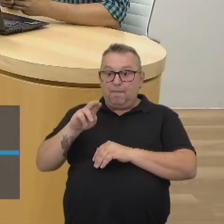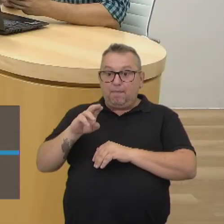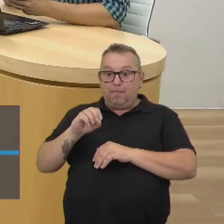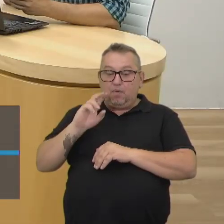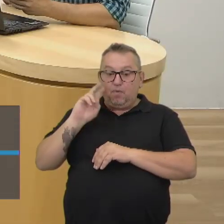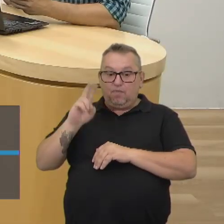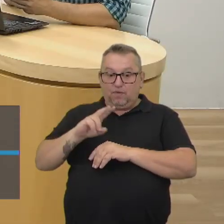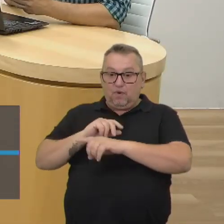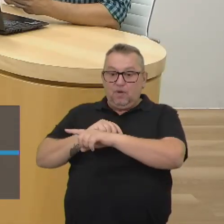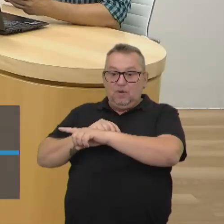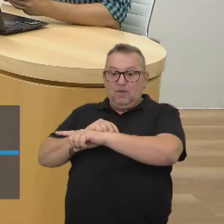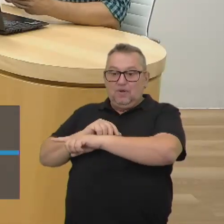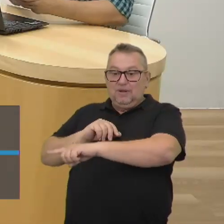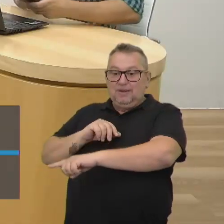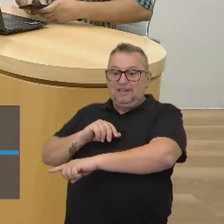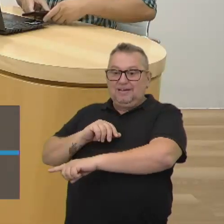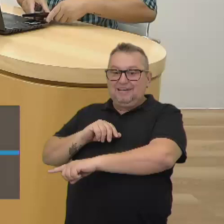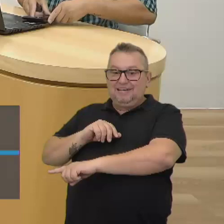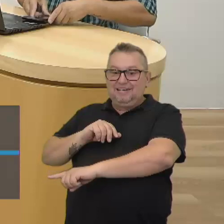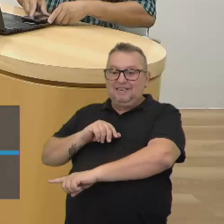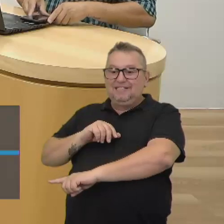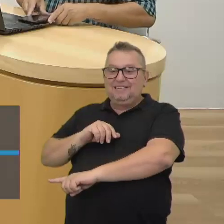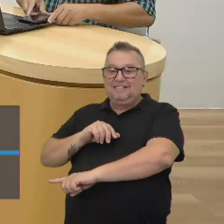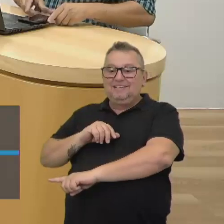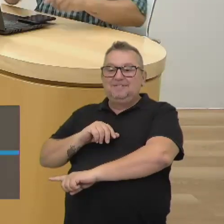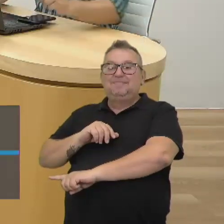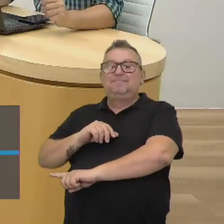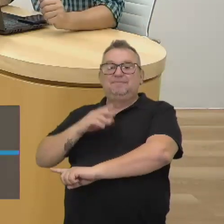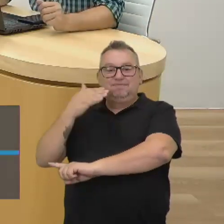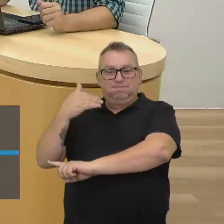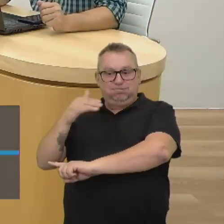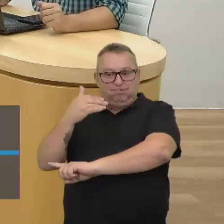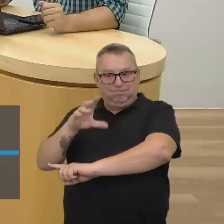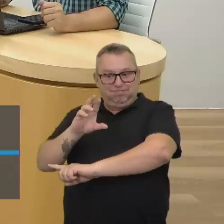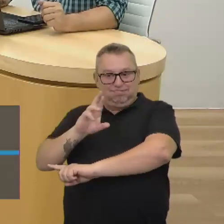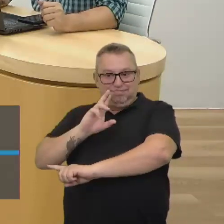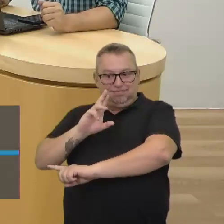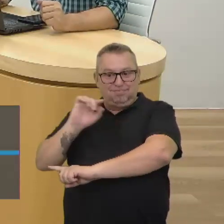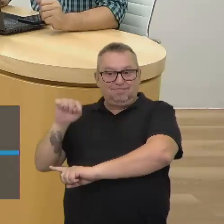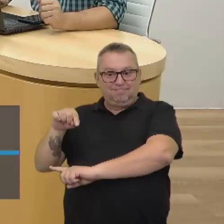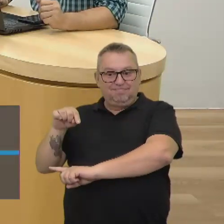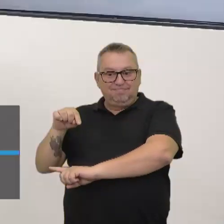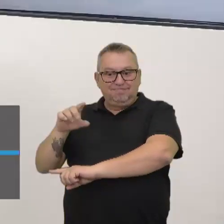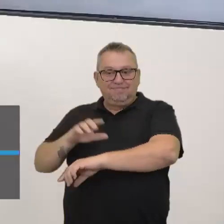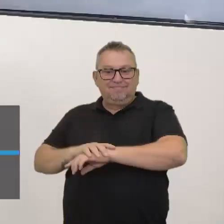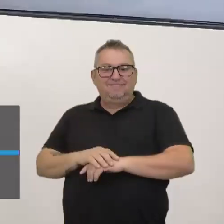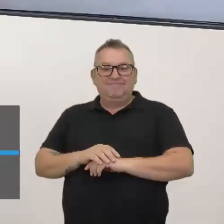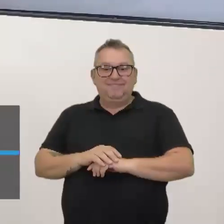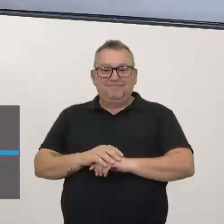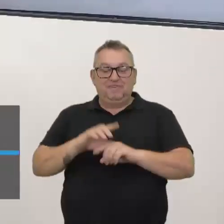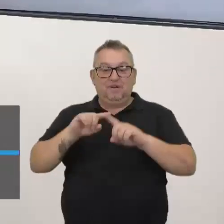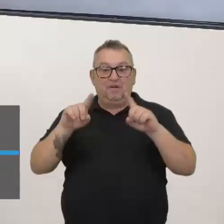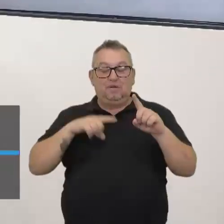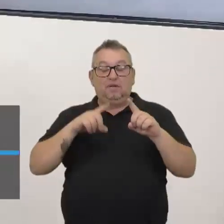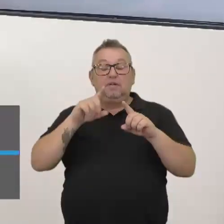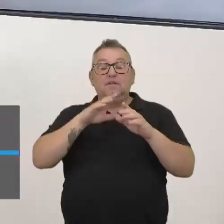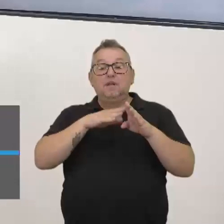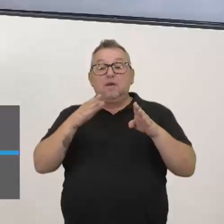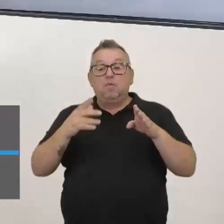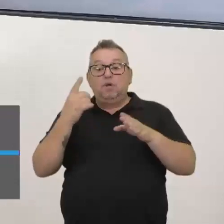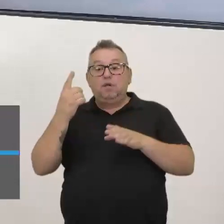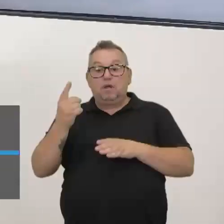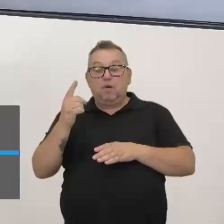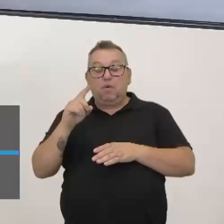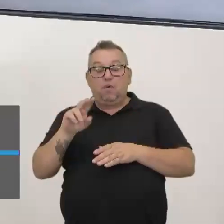@pro.tony.mate. Pode mandar que eu tô olhando aqui, eu tô espertão aqui, hein? Tá certo. Muito então vamos bom. dar continuidade aqui à nossa sequência 1 do volume 4 de vocês. Nós